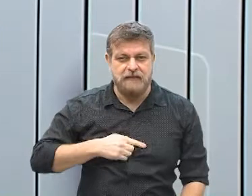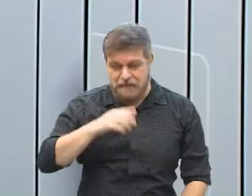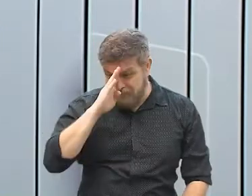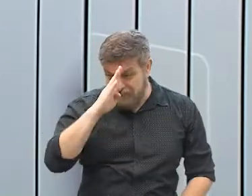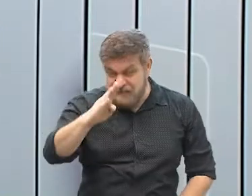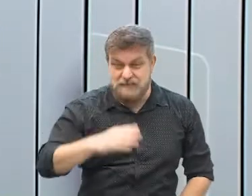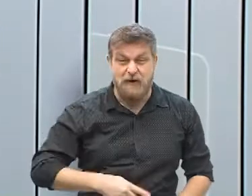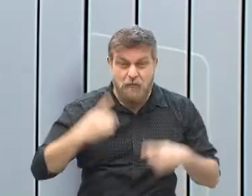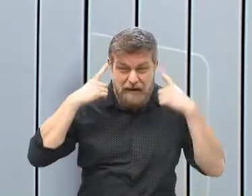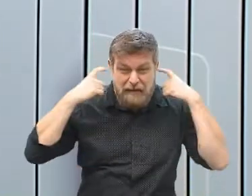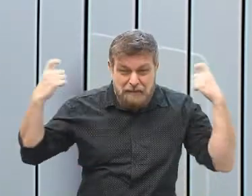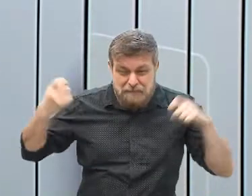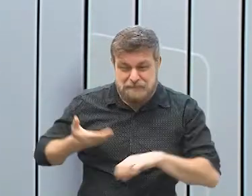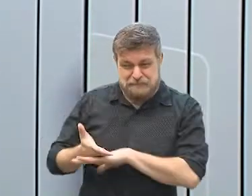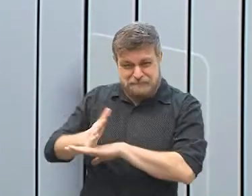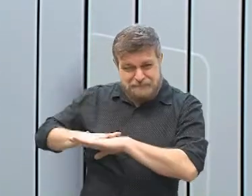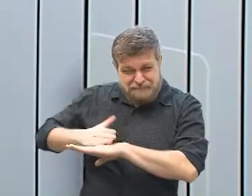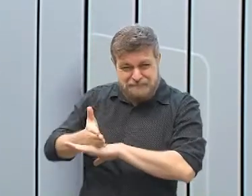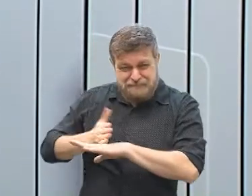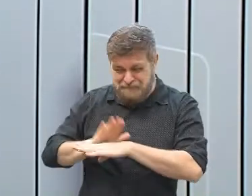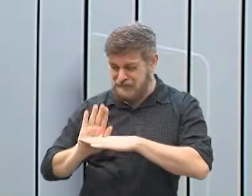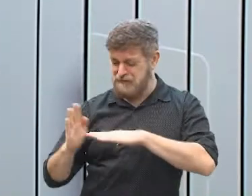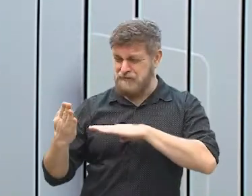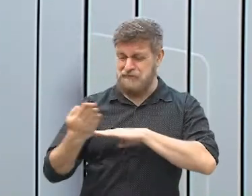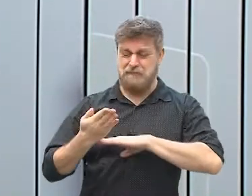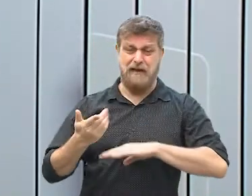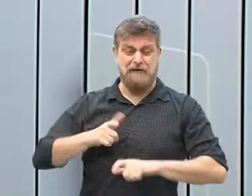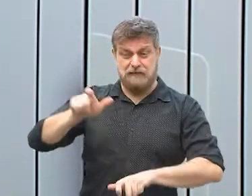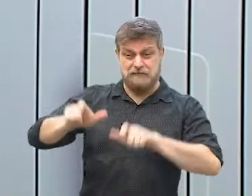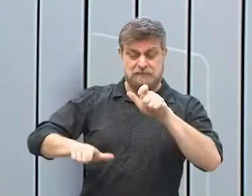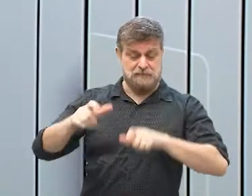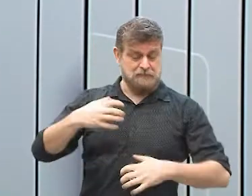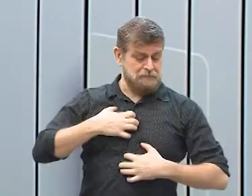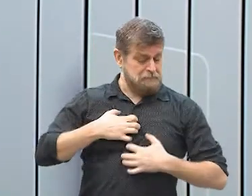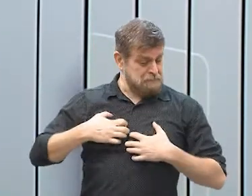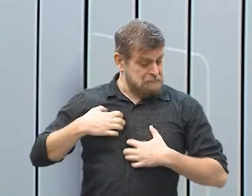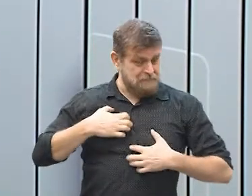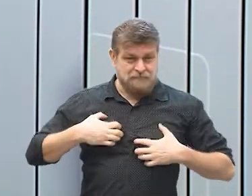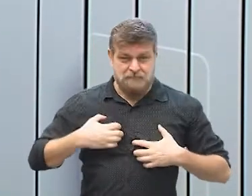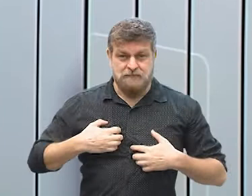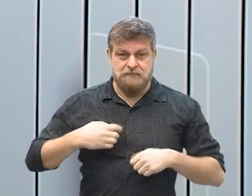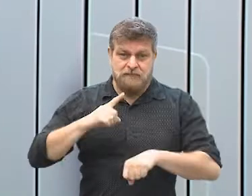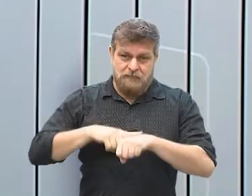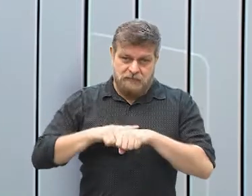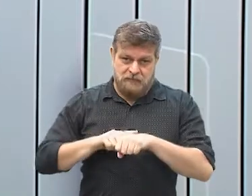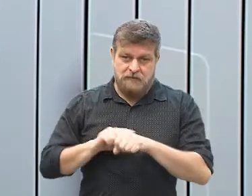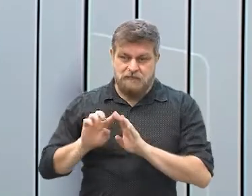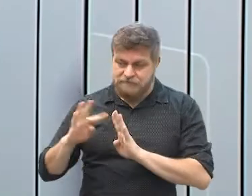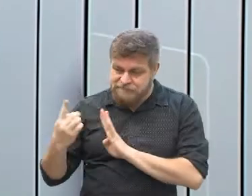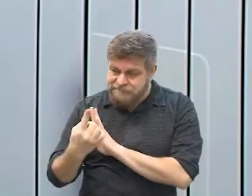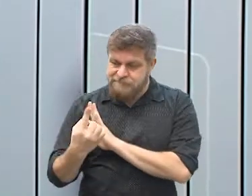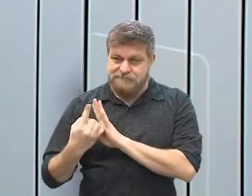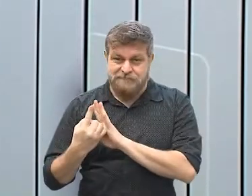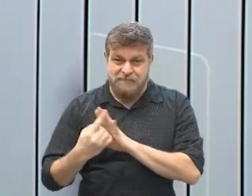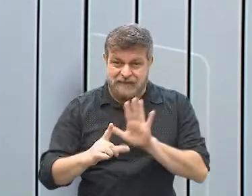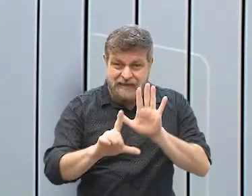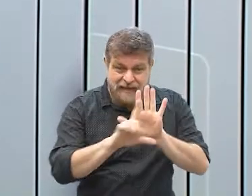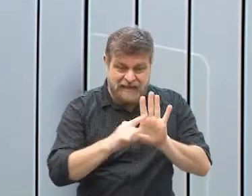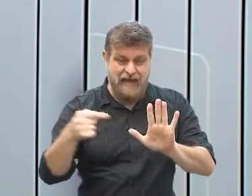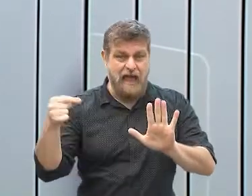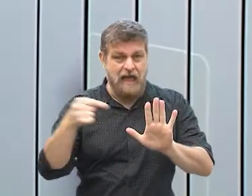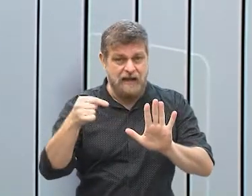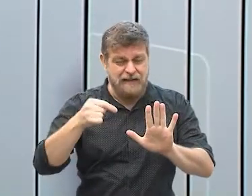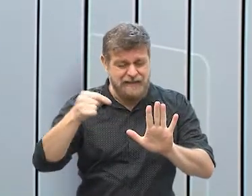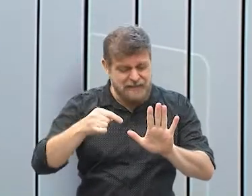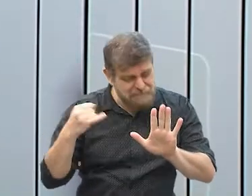Pancadão, que limita o ruído nos bairros da cidade e em época de isolamento social, a lei mais do que